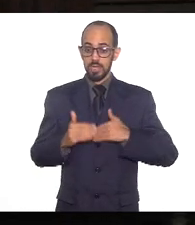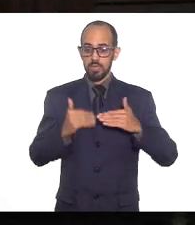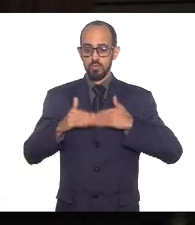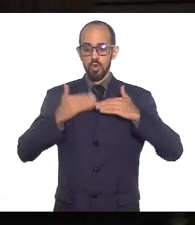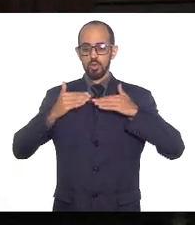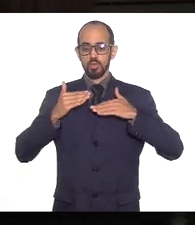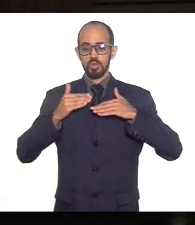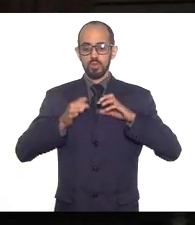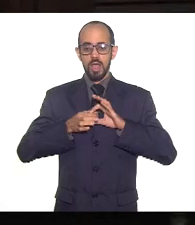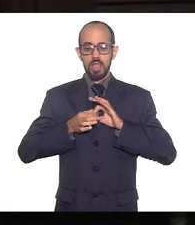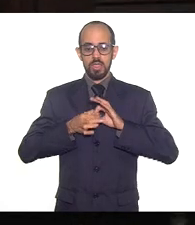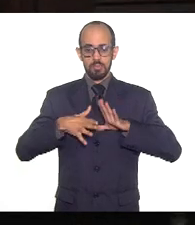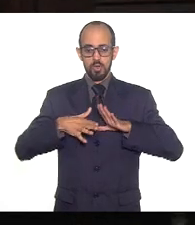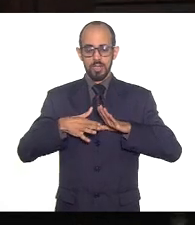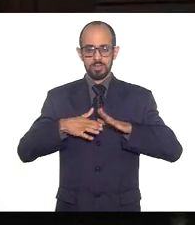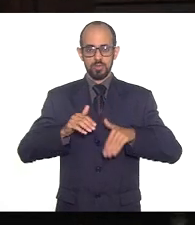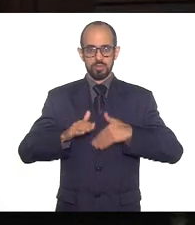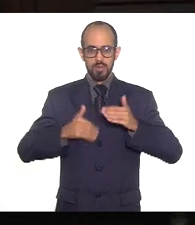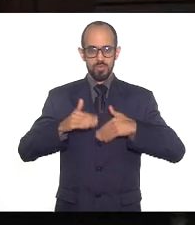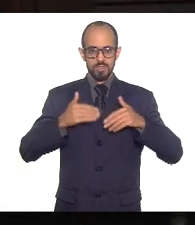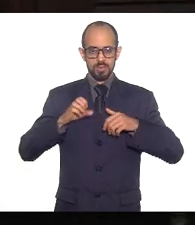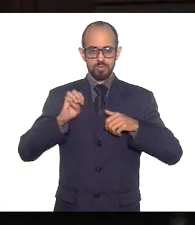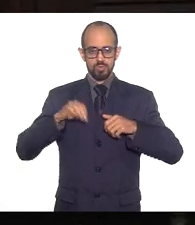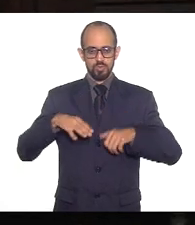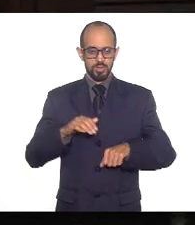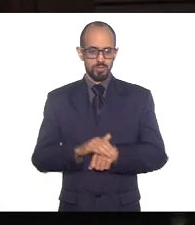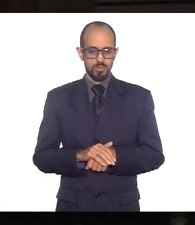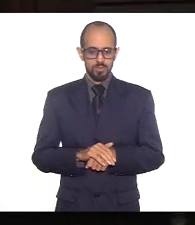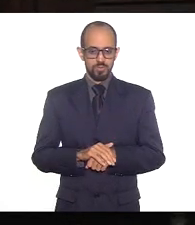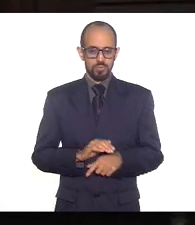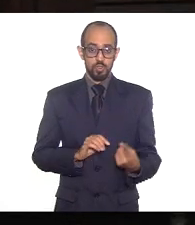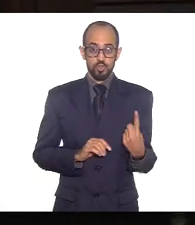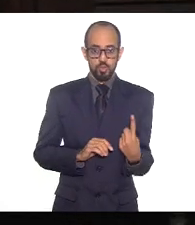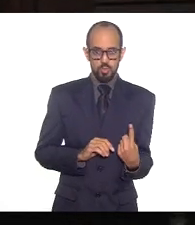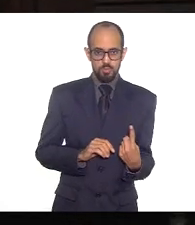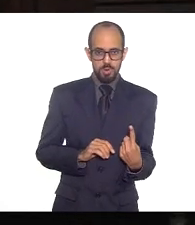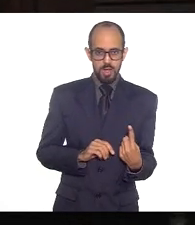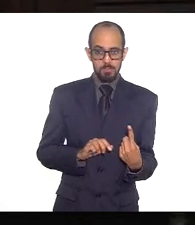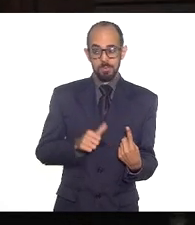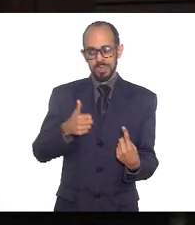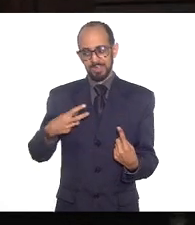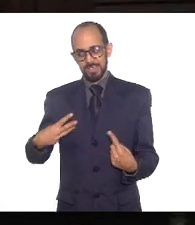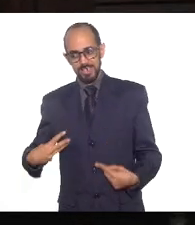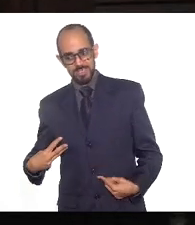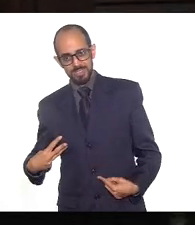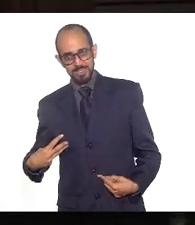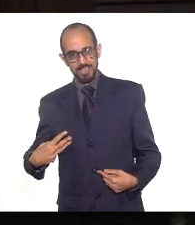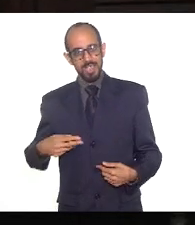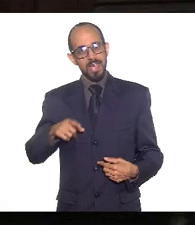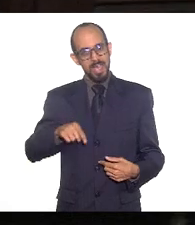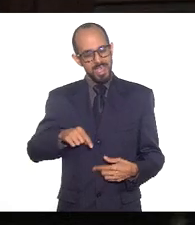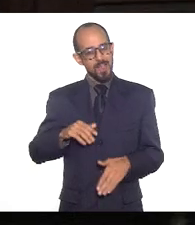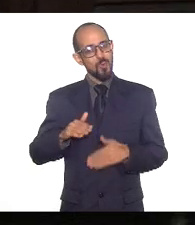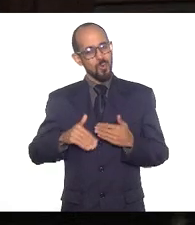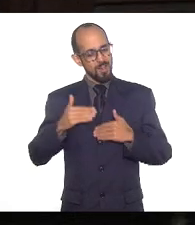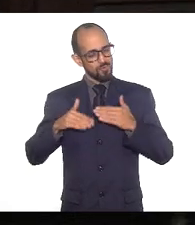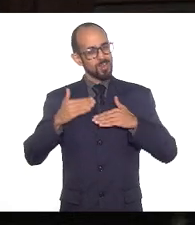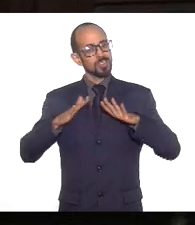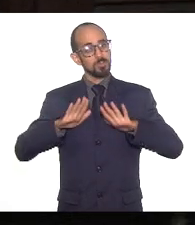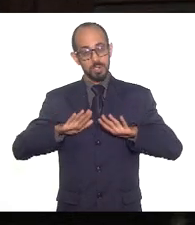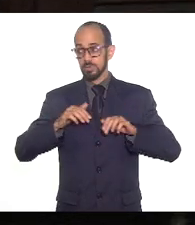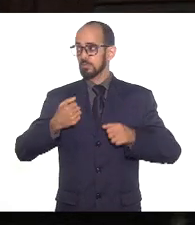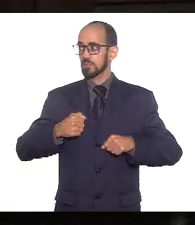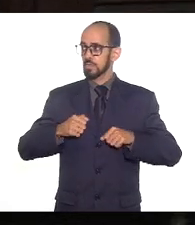democracia está avançando de certa forma né saiu de uma para ir para 13 já é um avanço mas ainda